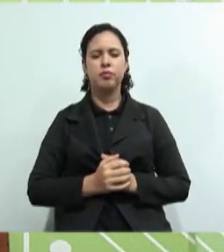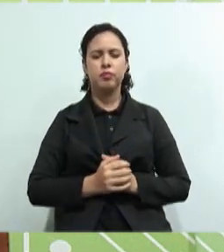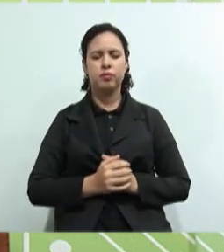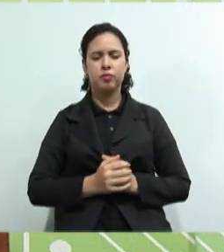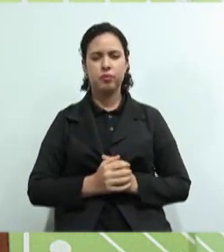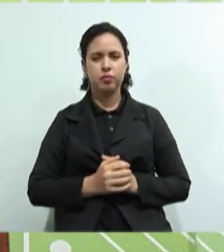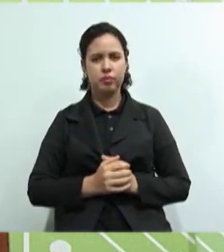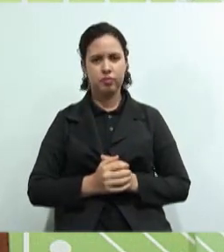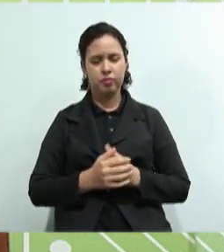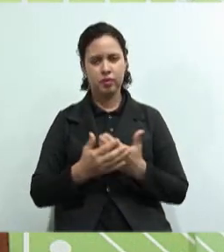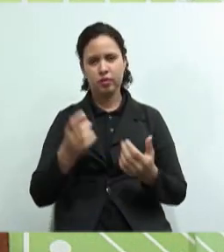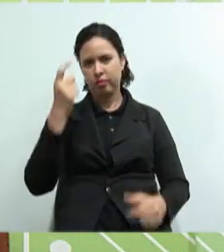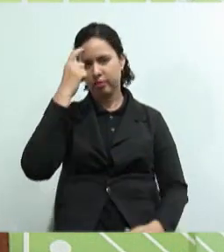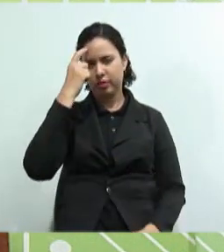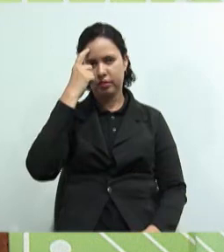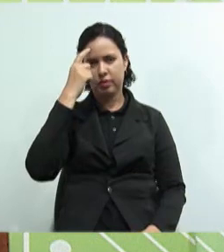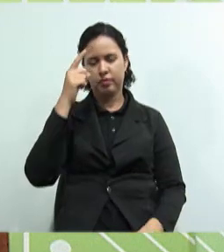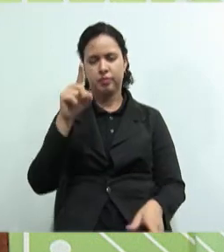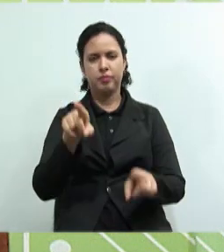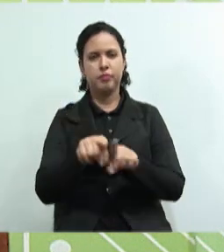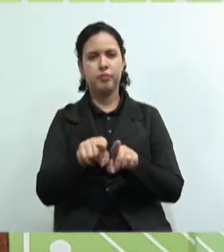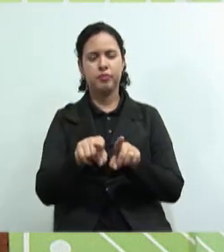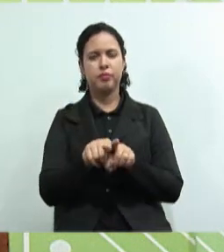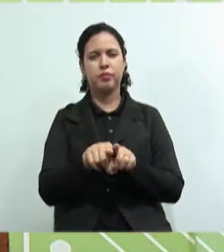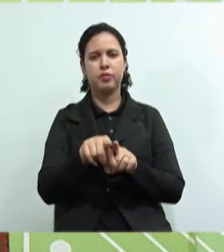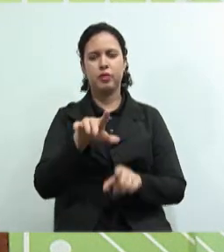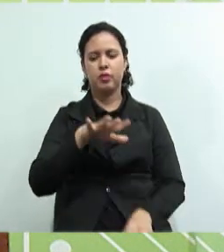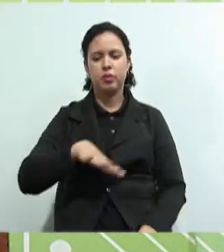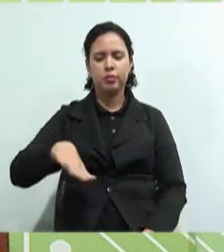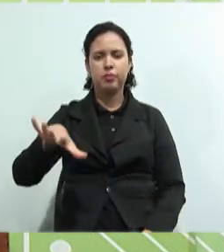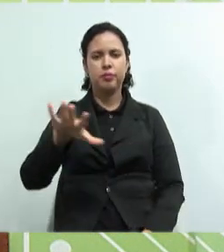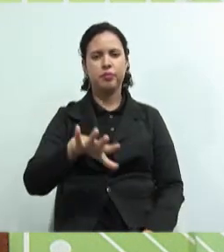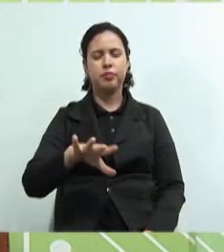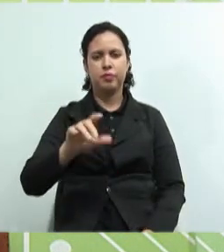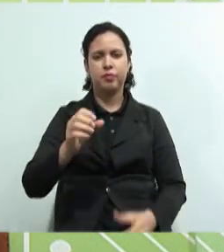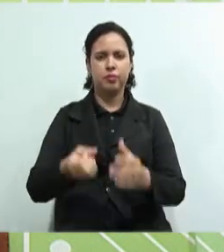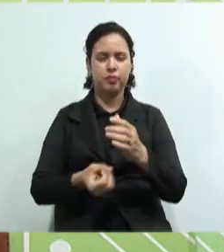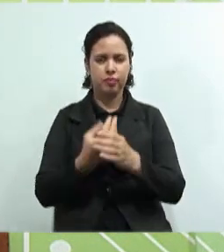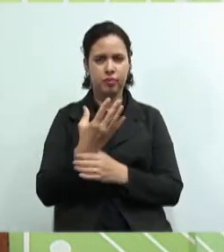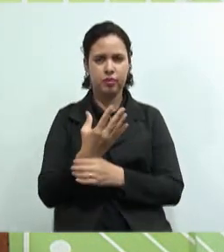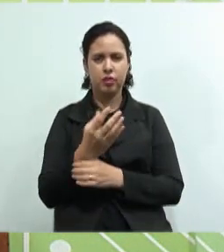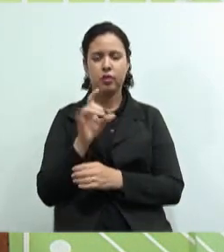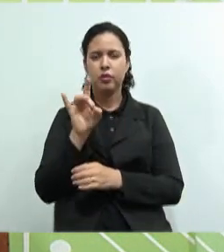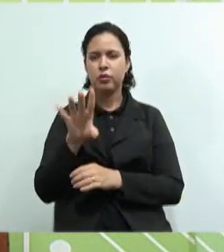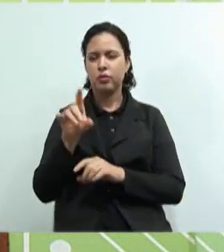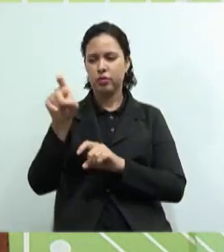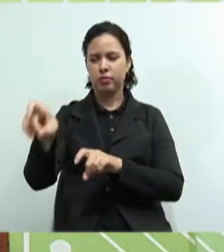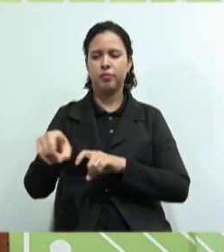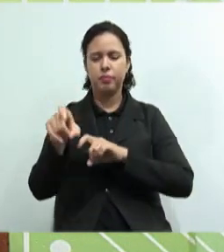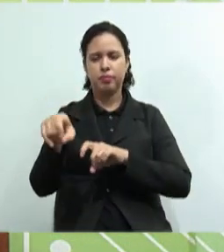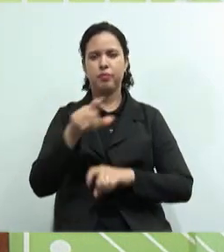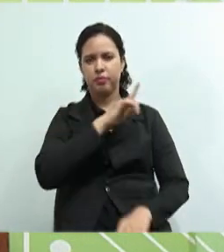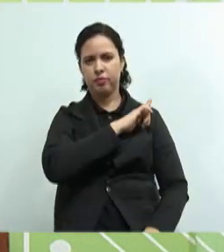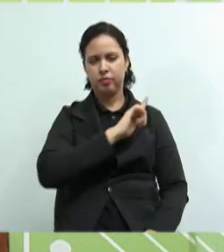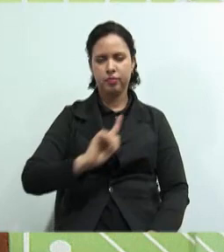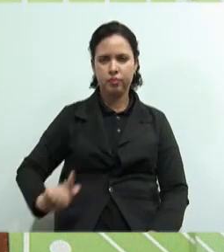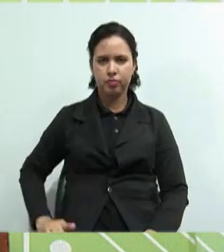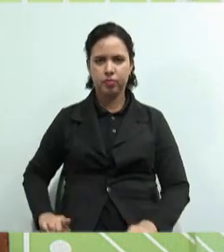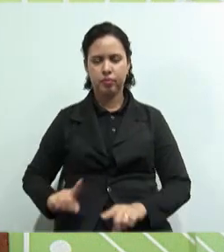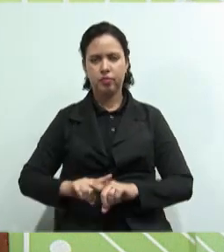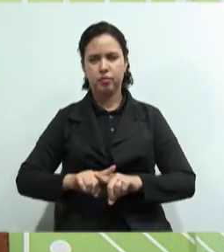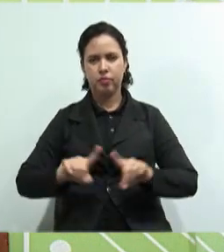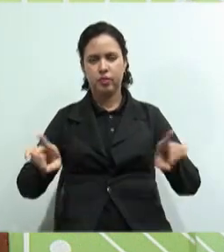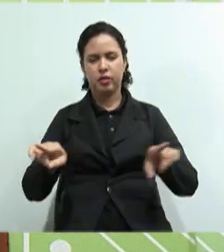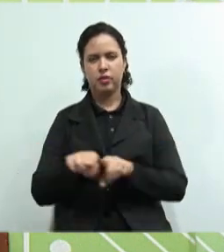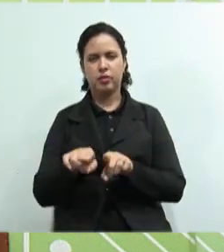E aqui a gente pode pensar também que esse tipo de comércio pode acontecer não só entre a agricultura e o governo, mas também entre